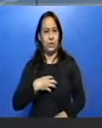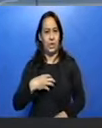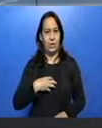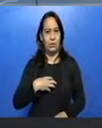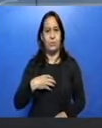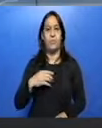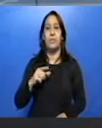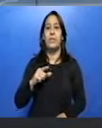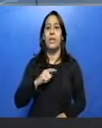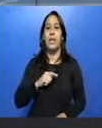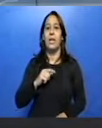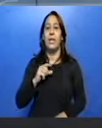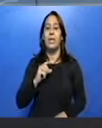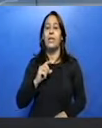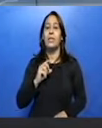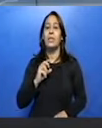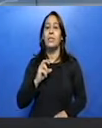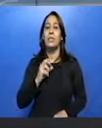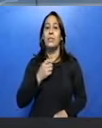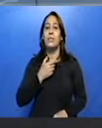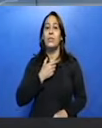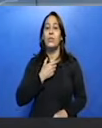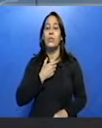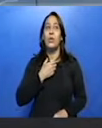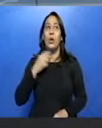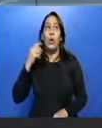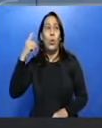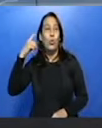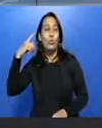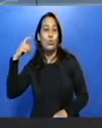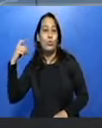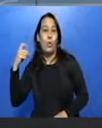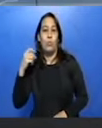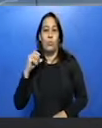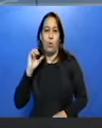som, e tem esse som,